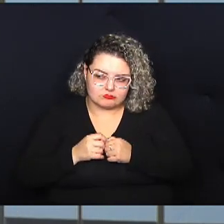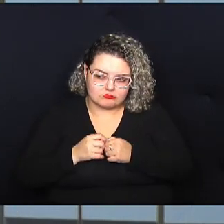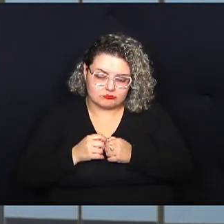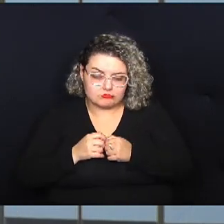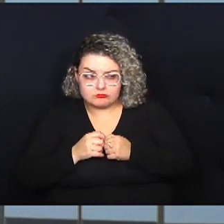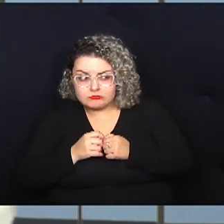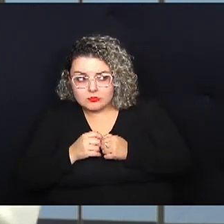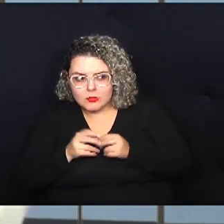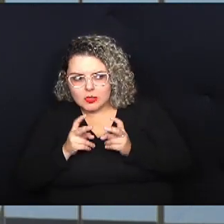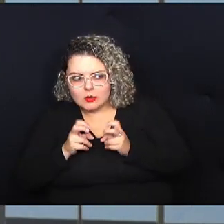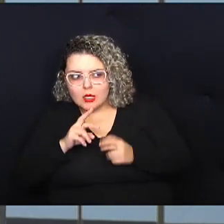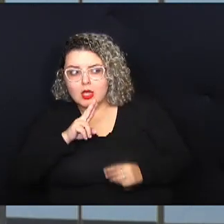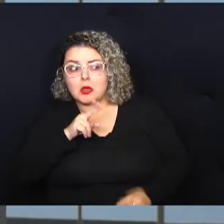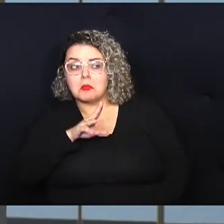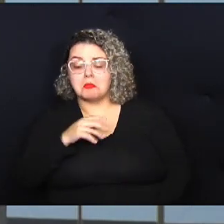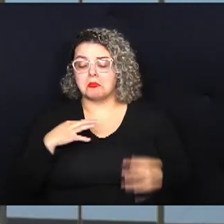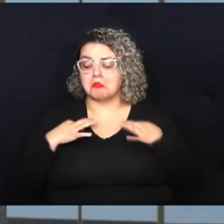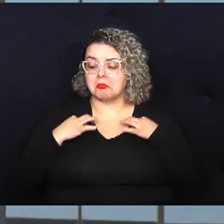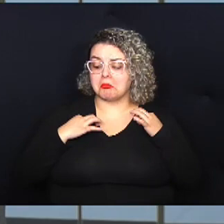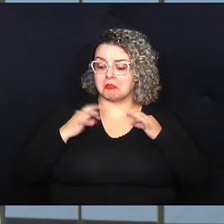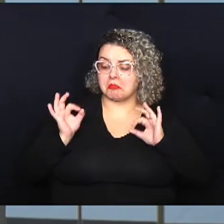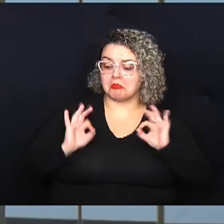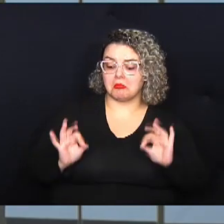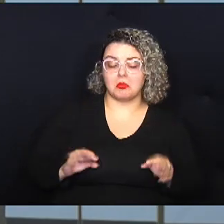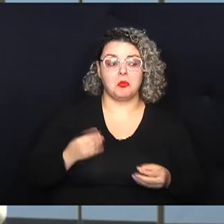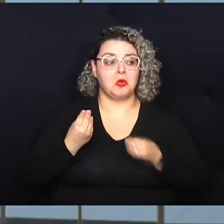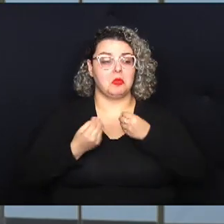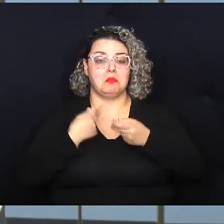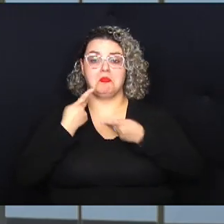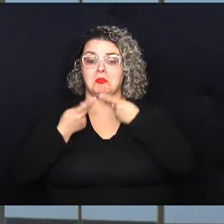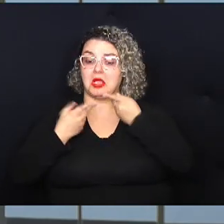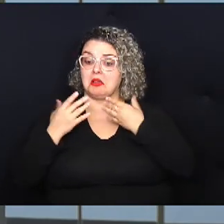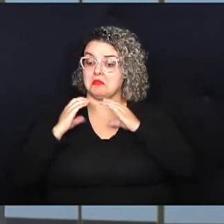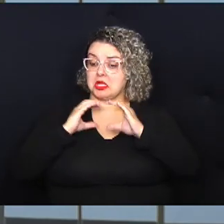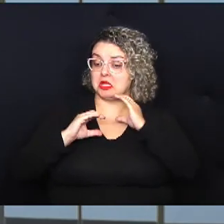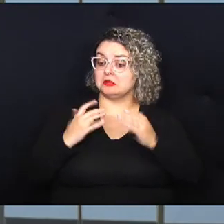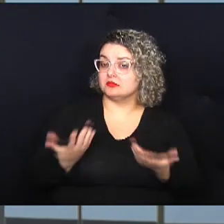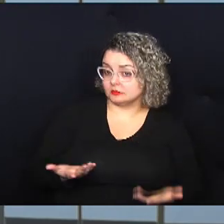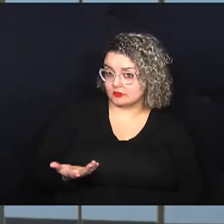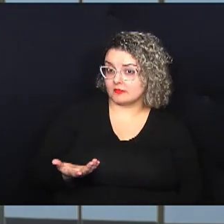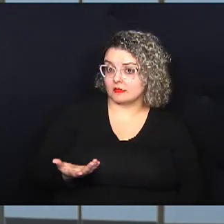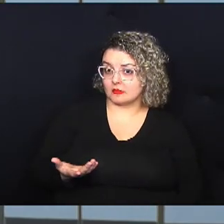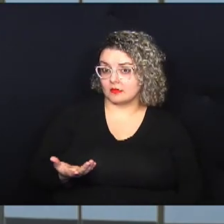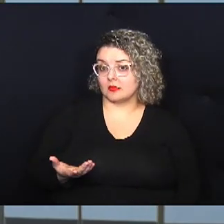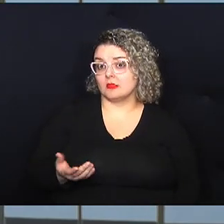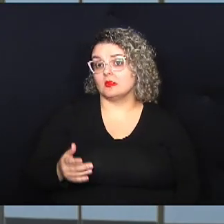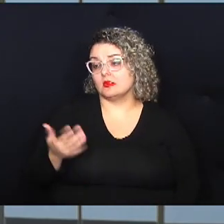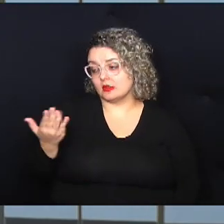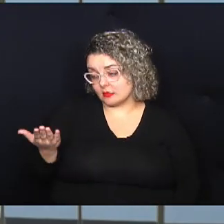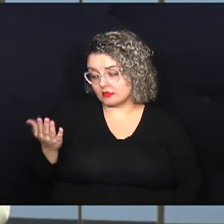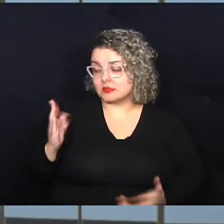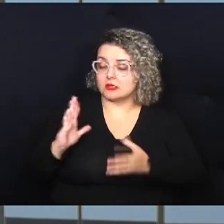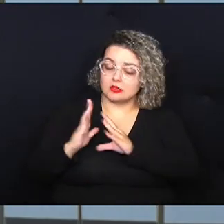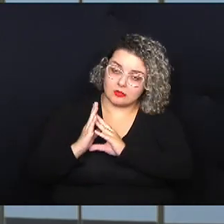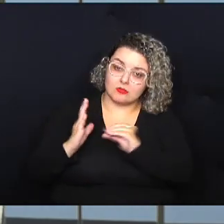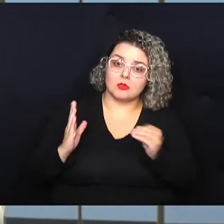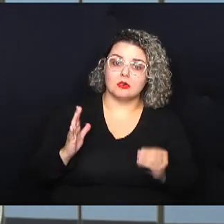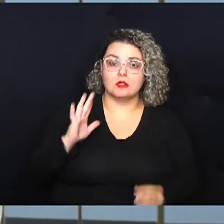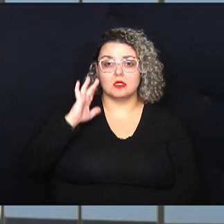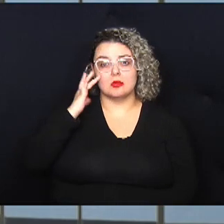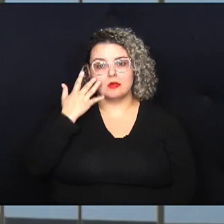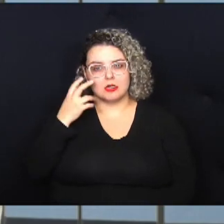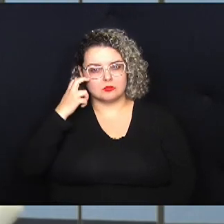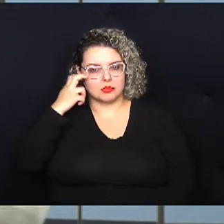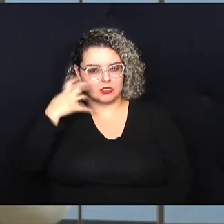a Rúbia se veste, deixa eu ver como a Rúbia fala, se comunica, né? Sim. Você acaba sendo um modelo. Então, eu acho que para a